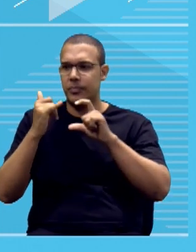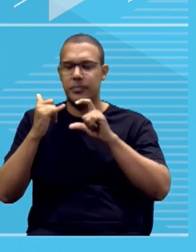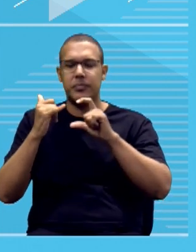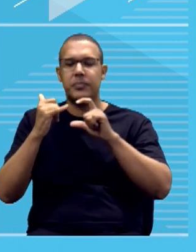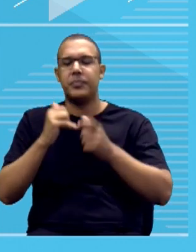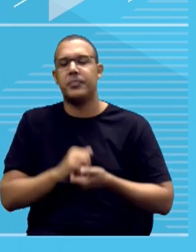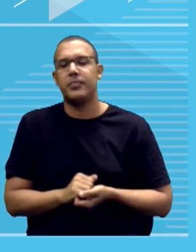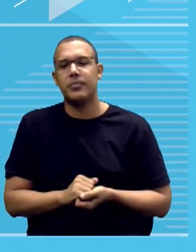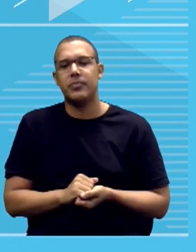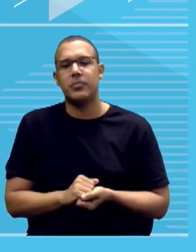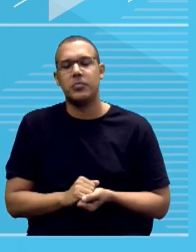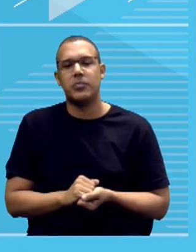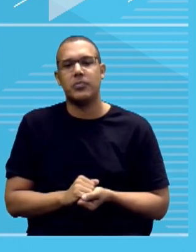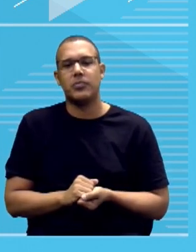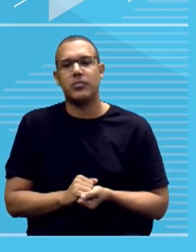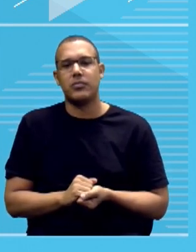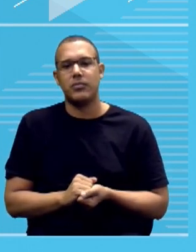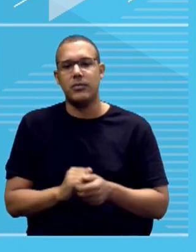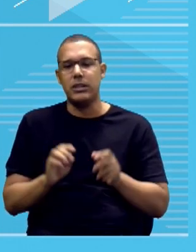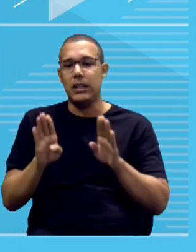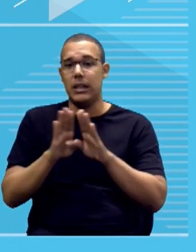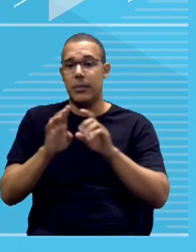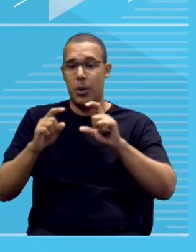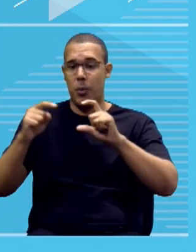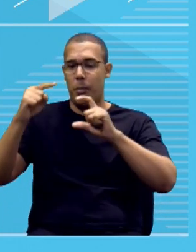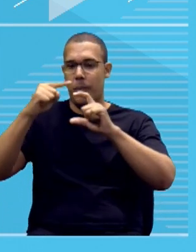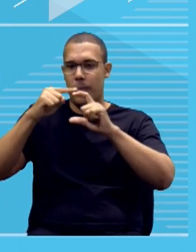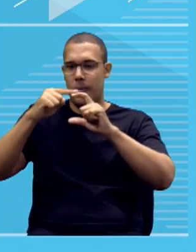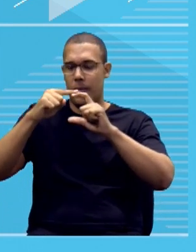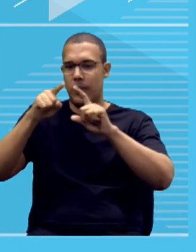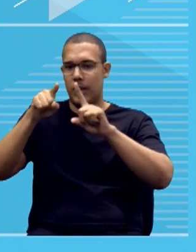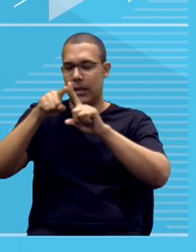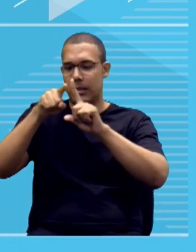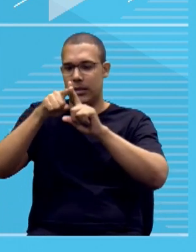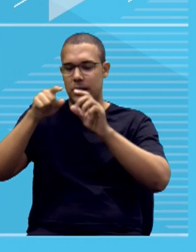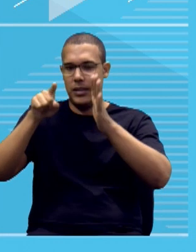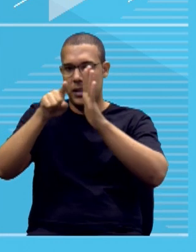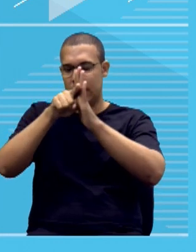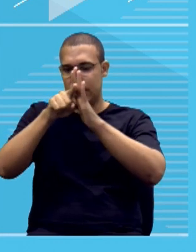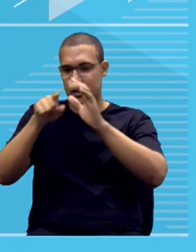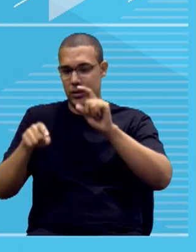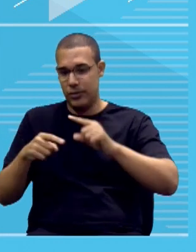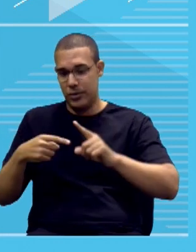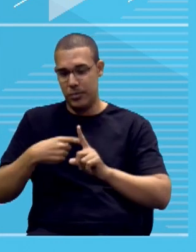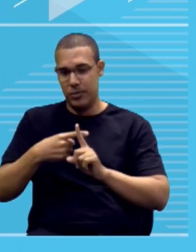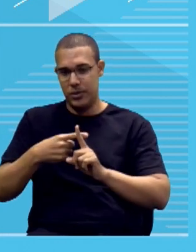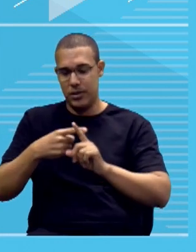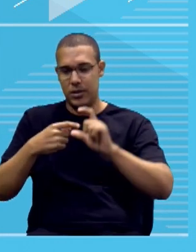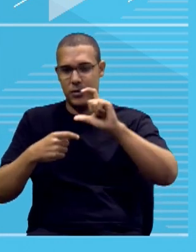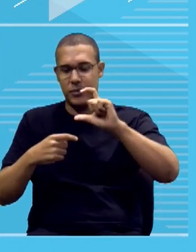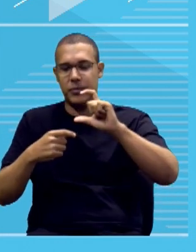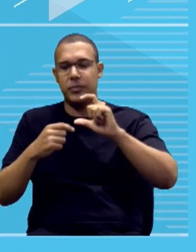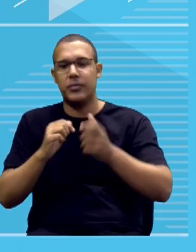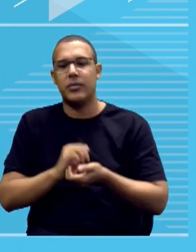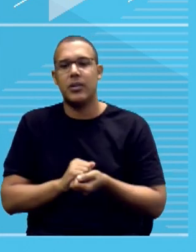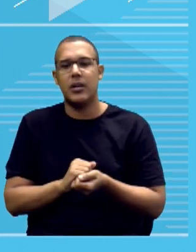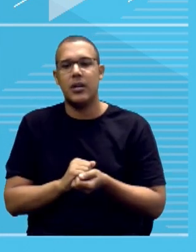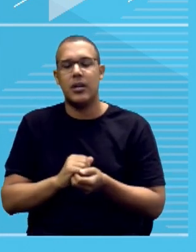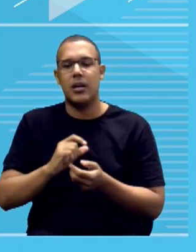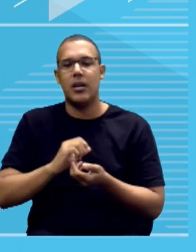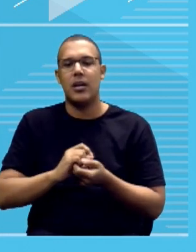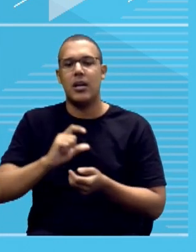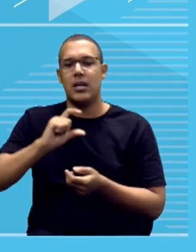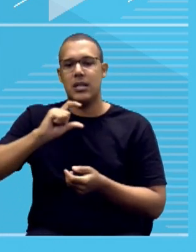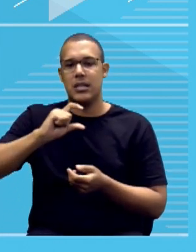A pilha, ela também tem um polo negativo e um polo positivo, que se for invertido, não vai fazer com que aquele